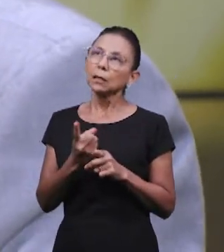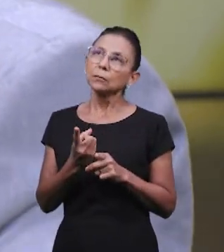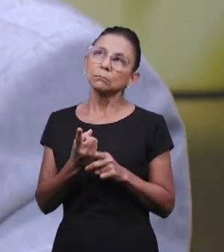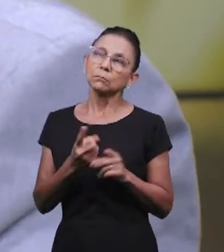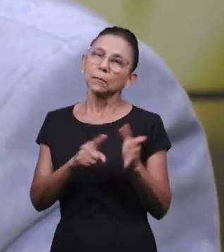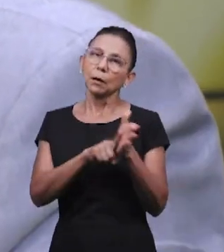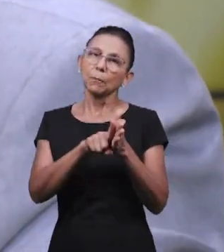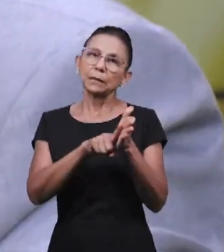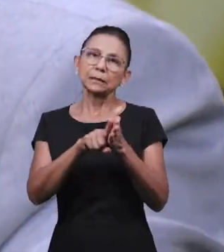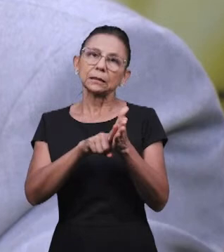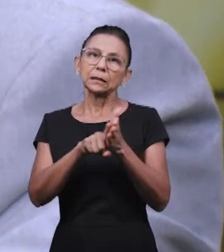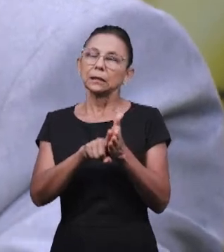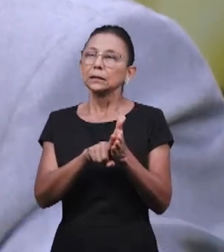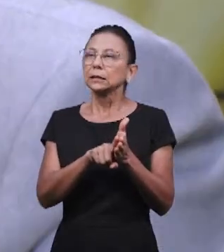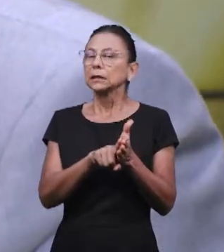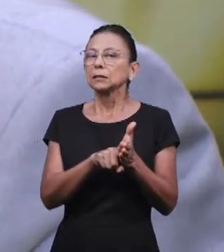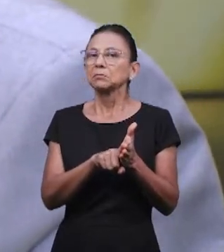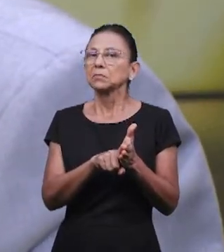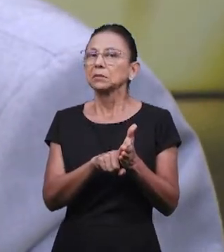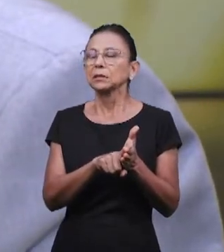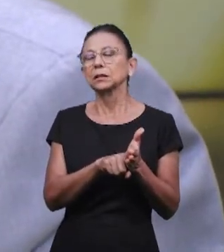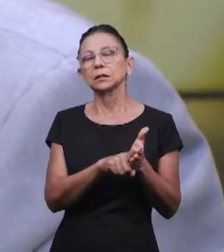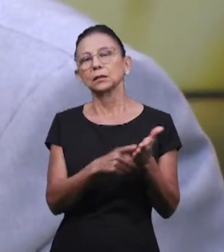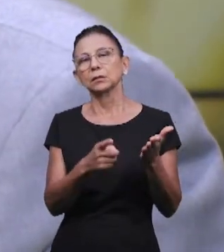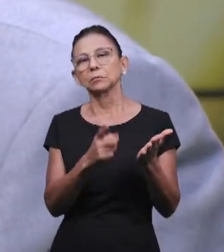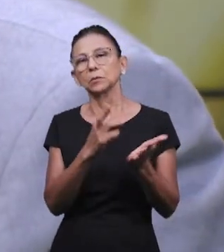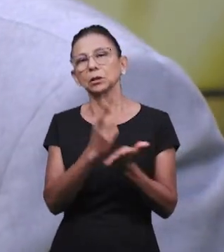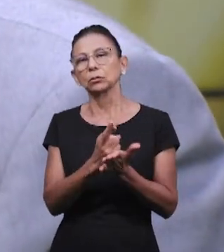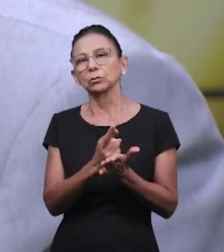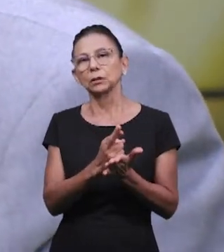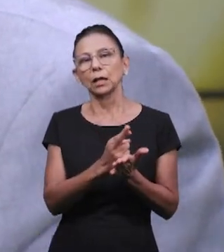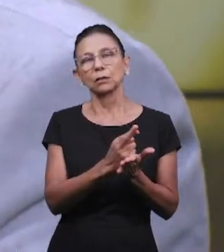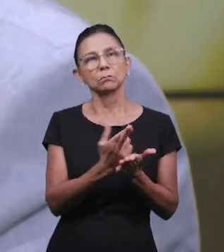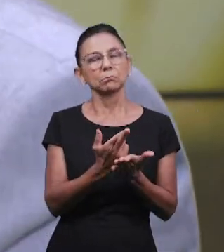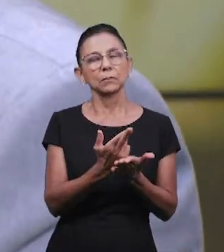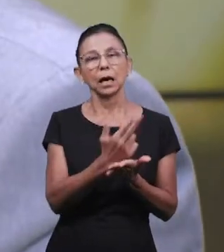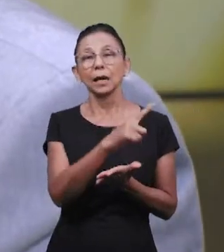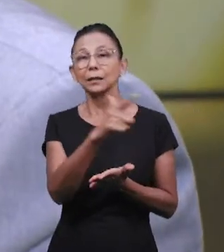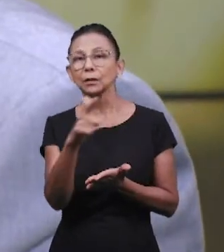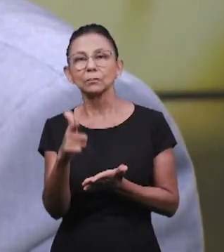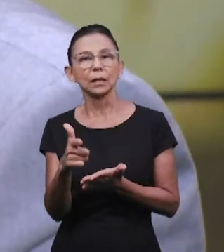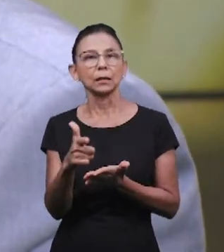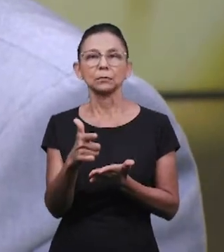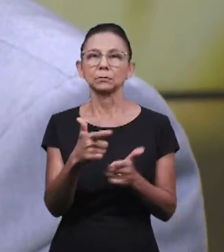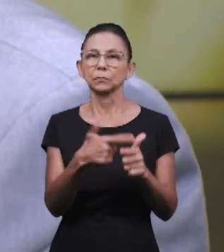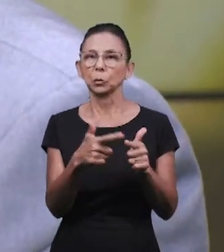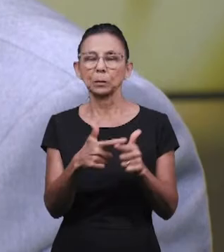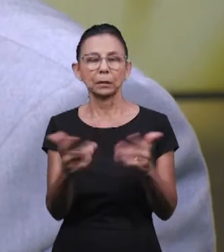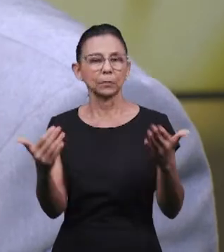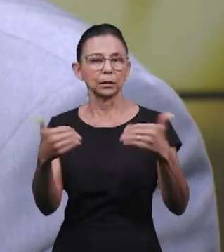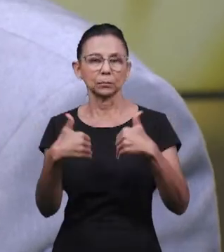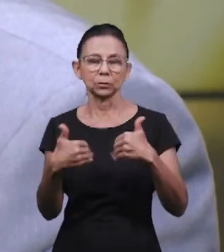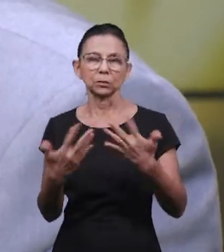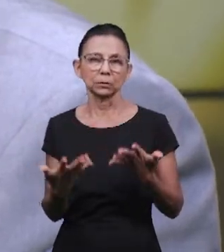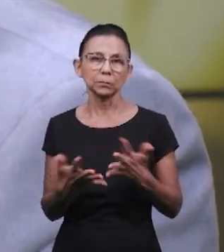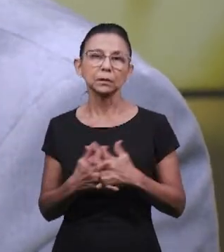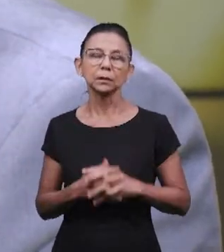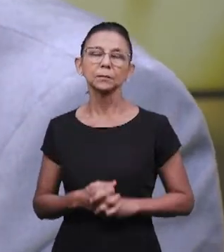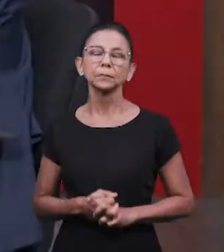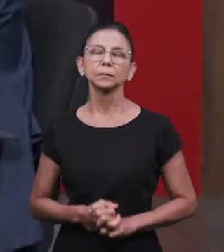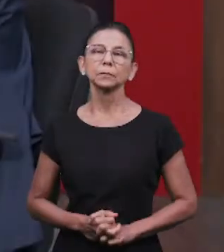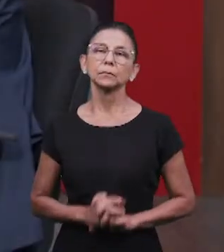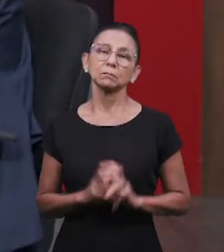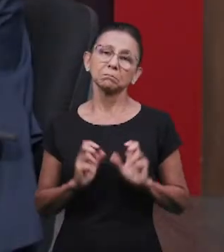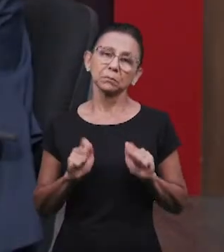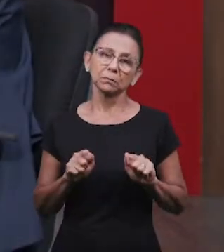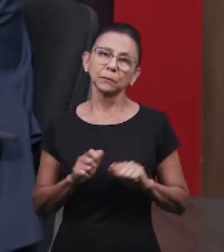negativo, negativo no sentido de que não há essa situação. Quanto antes, melhor no sentido do tratamento. E aí uma pergunta... Na